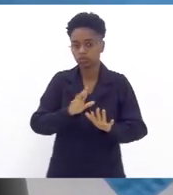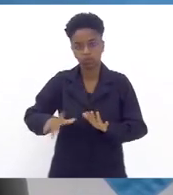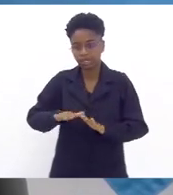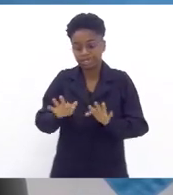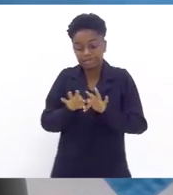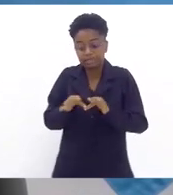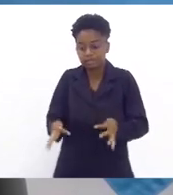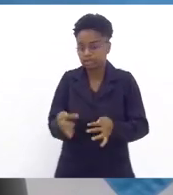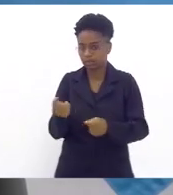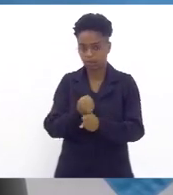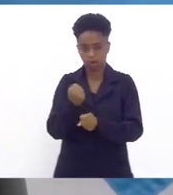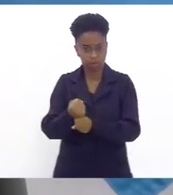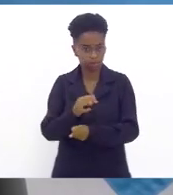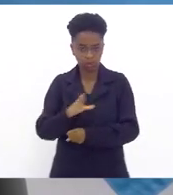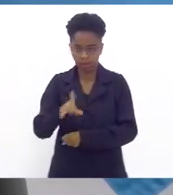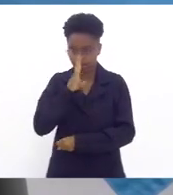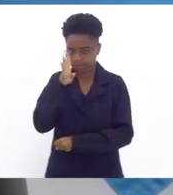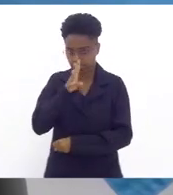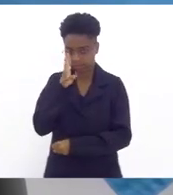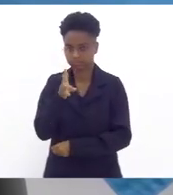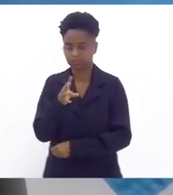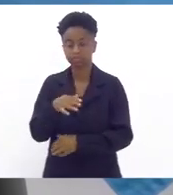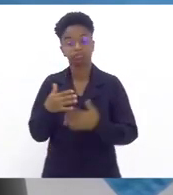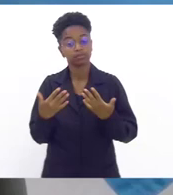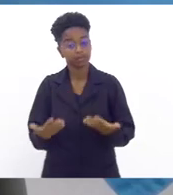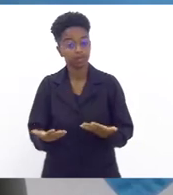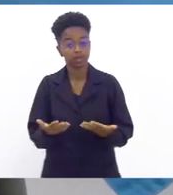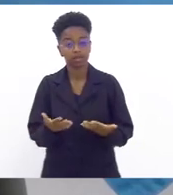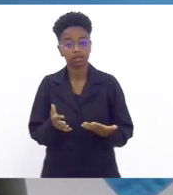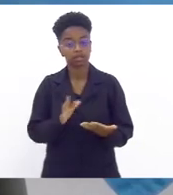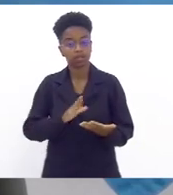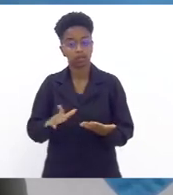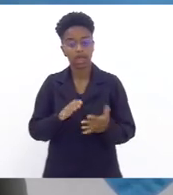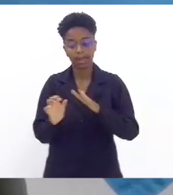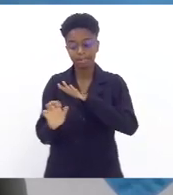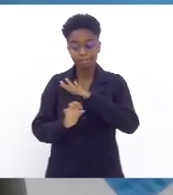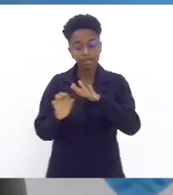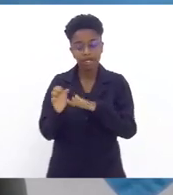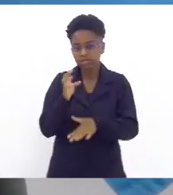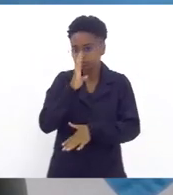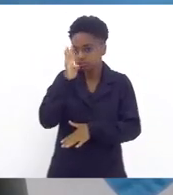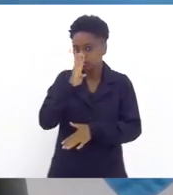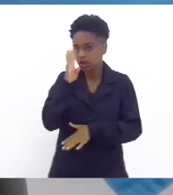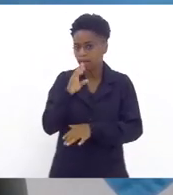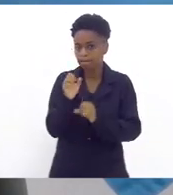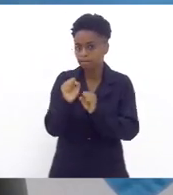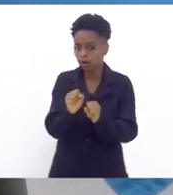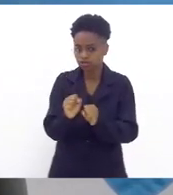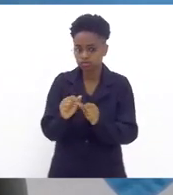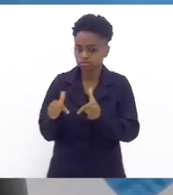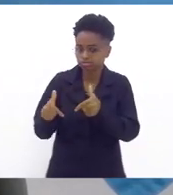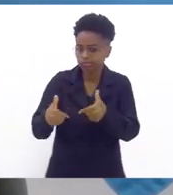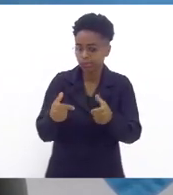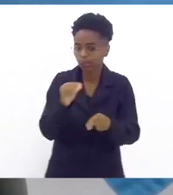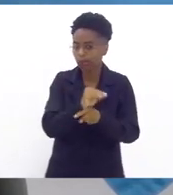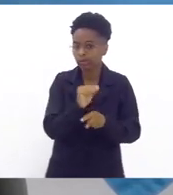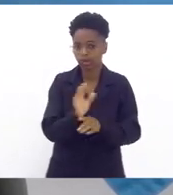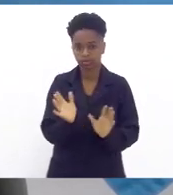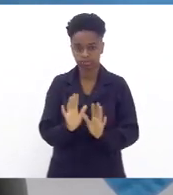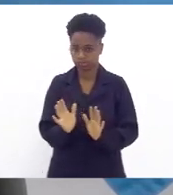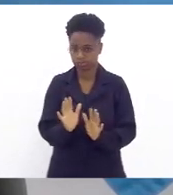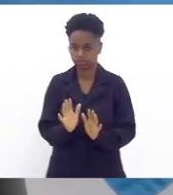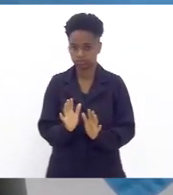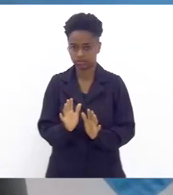não é uma obra feita de qualquer jeito não é uma empresa qualquer que pode cuidar de uma